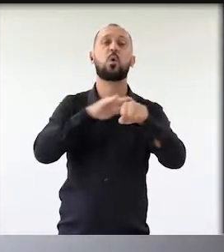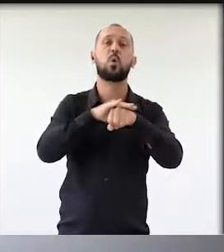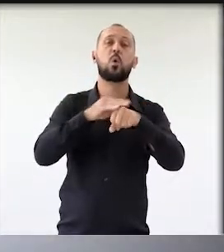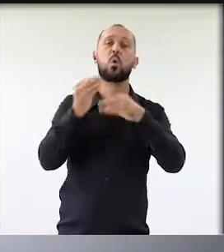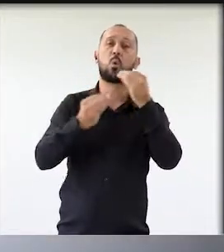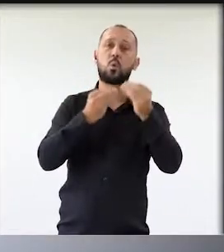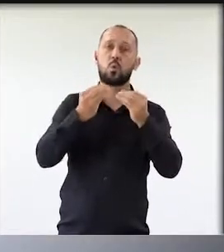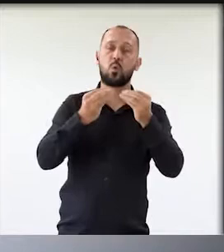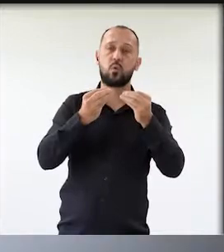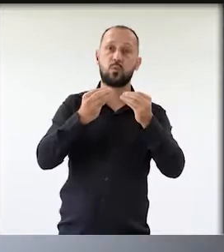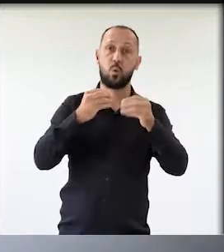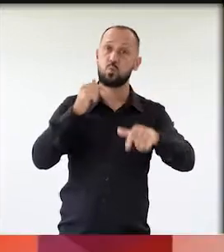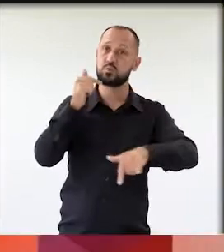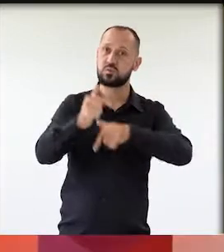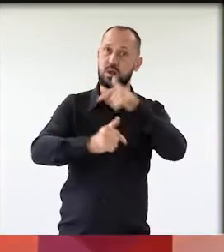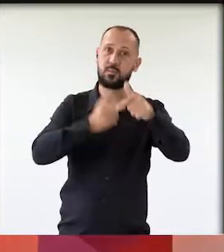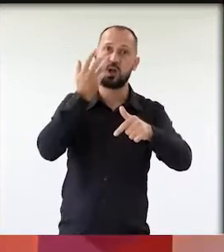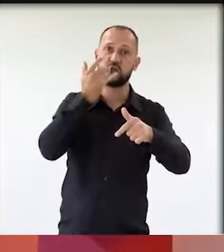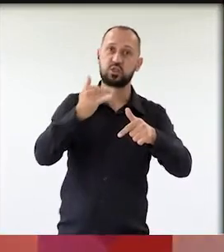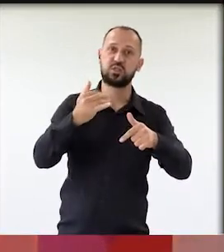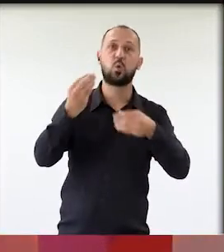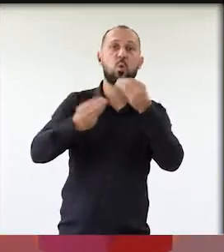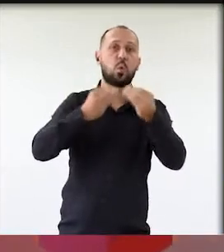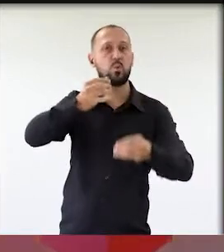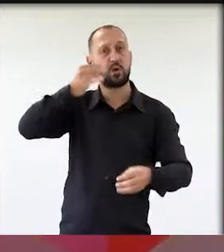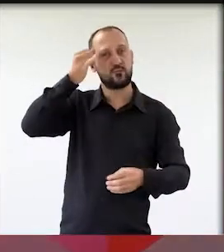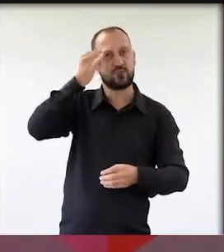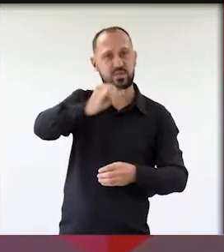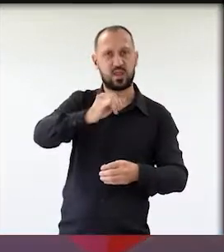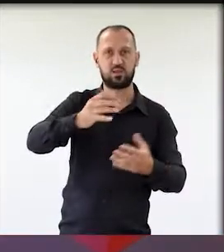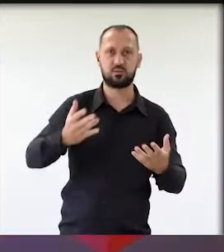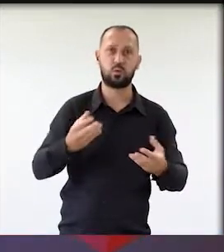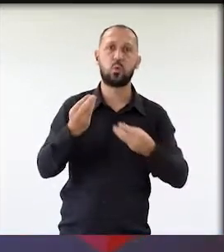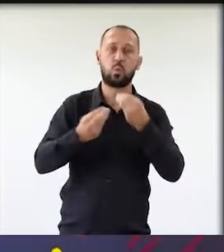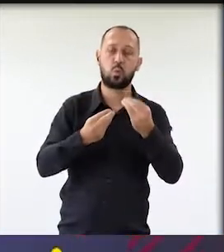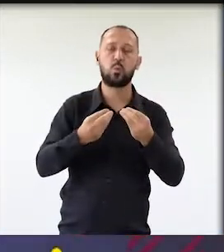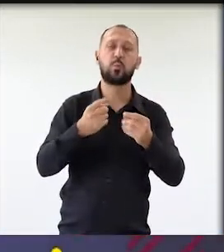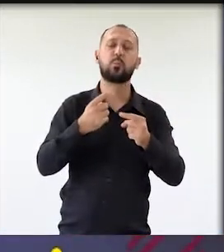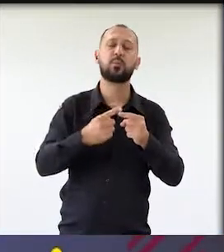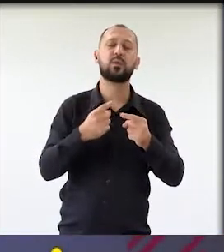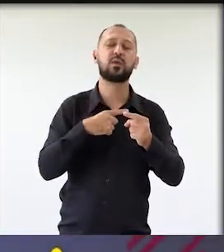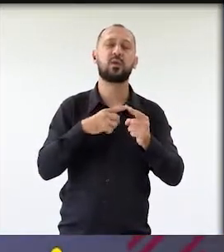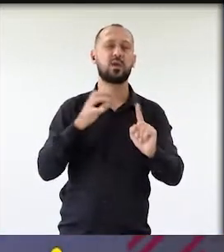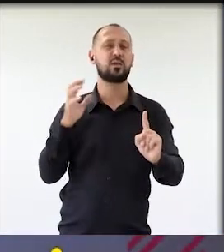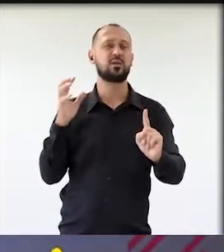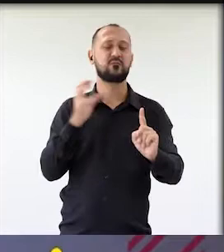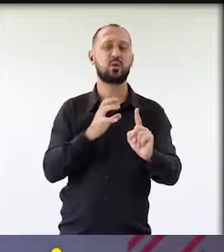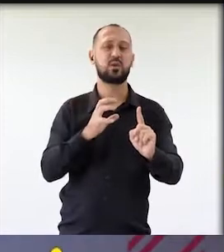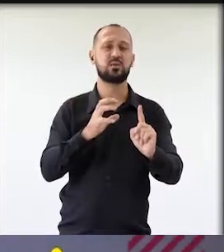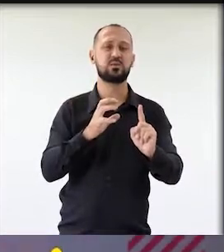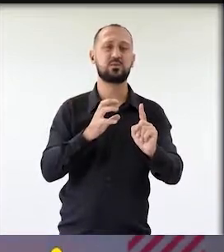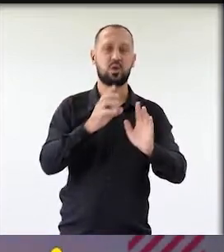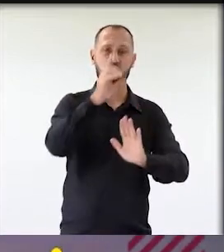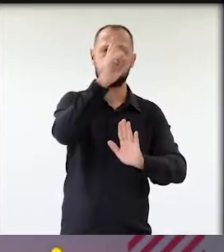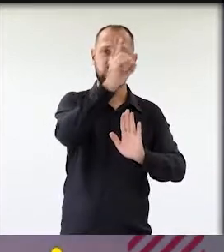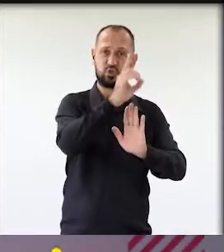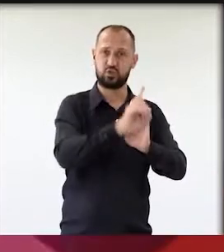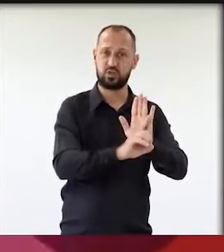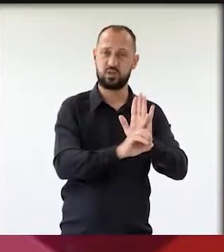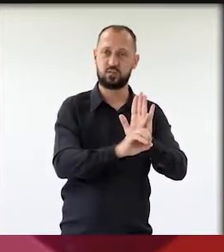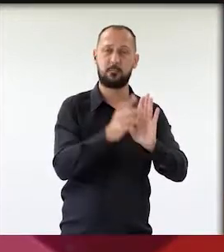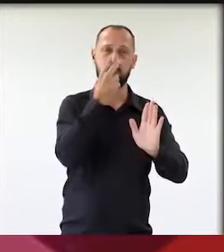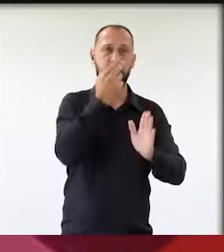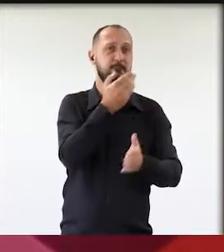sobre o combate ao trabalho infantil, tema que trata a respeito da violação dos direitos da criança e